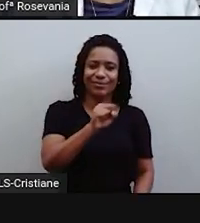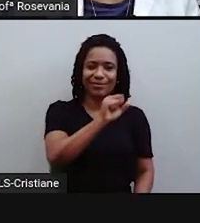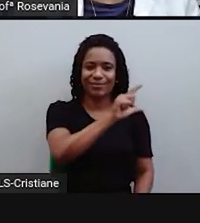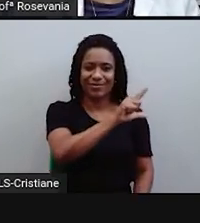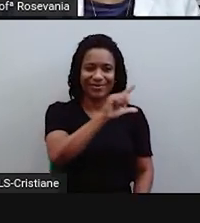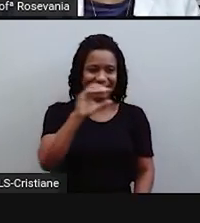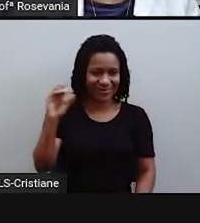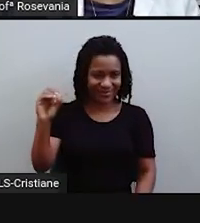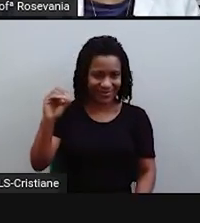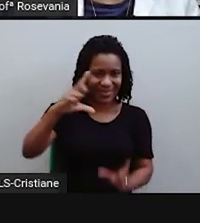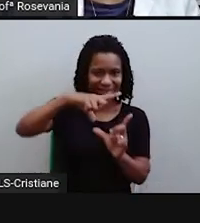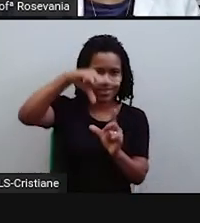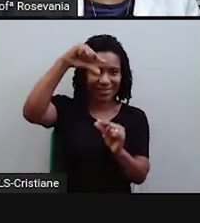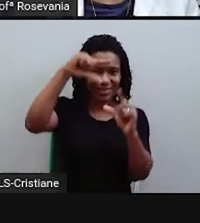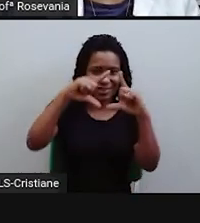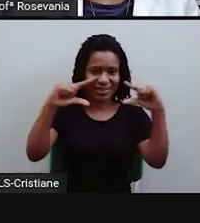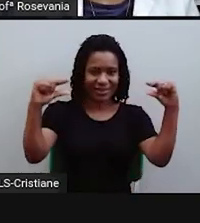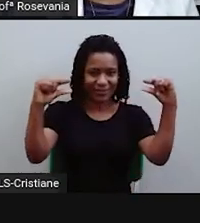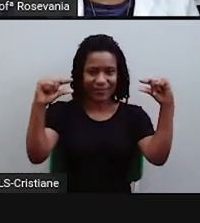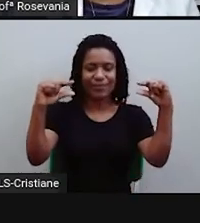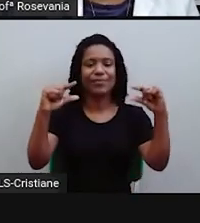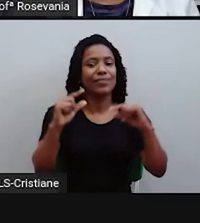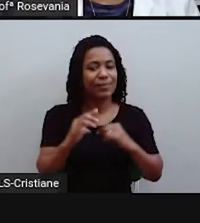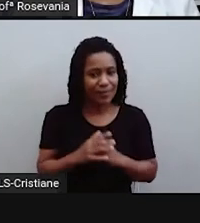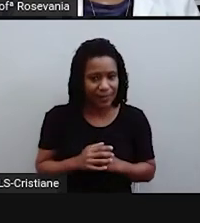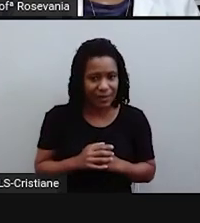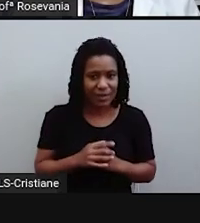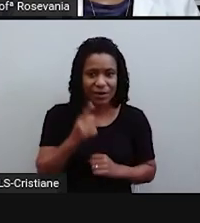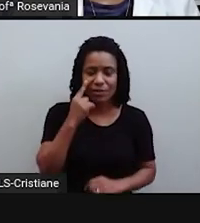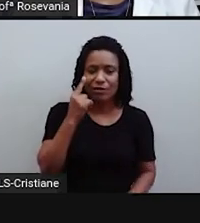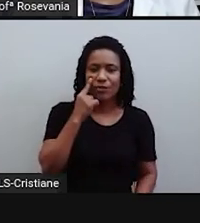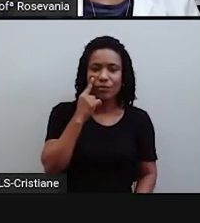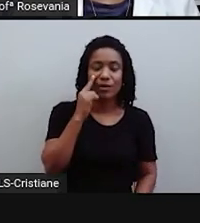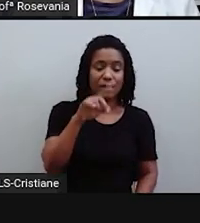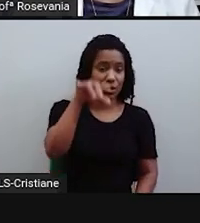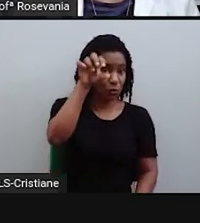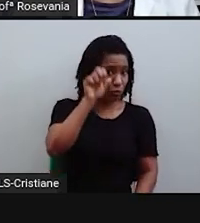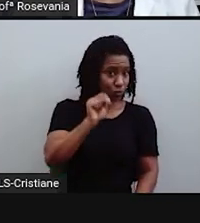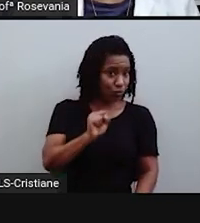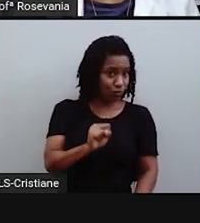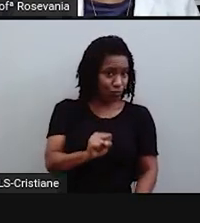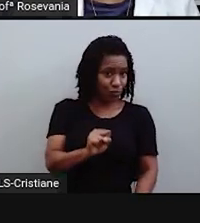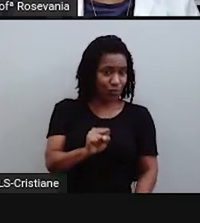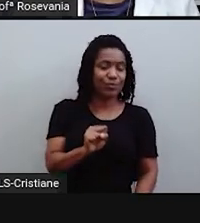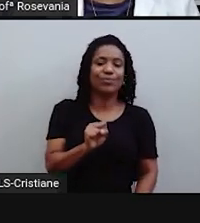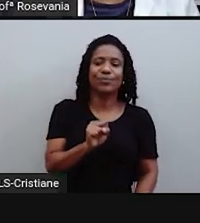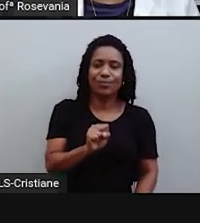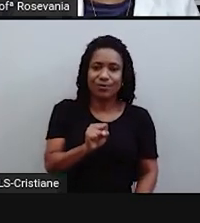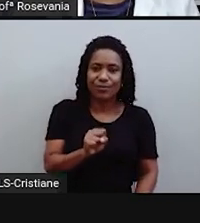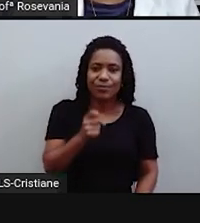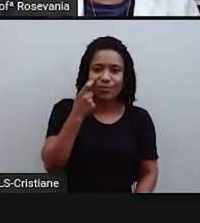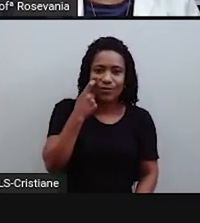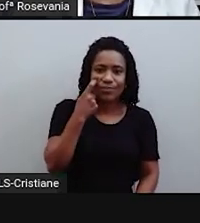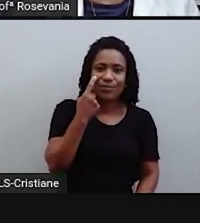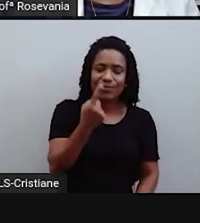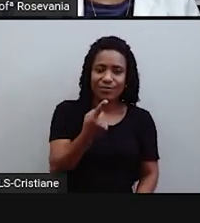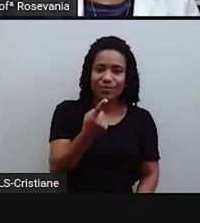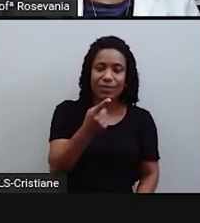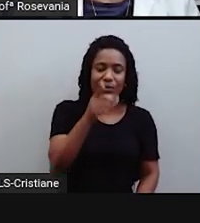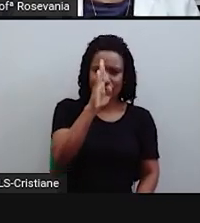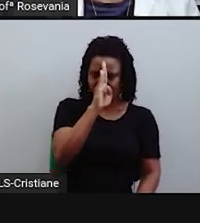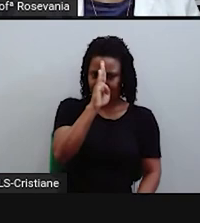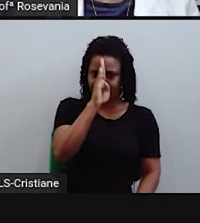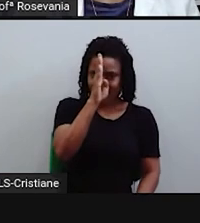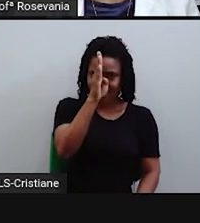Rosa dos Ventos, e você, na direção que está, né, o sul, você olha mais ou menos na linha do